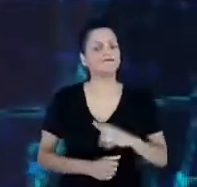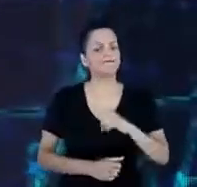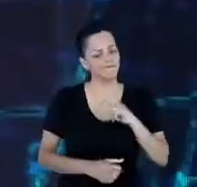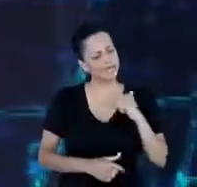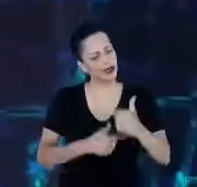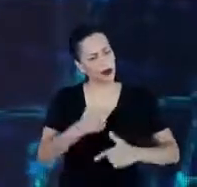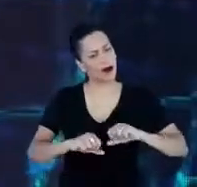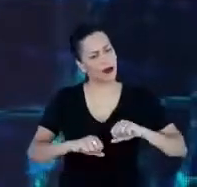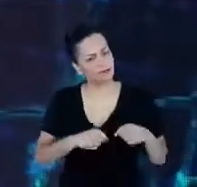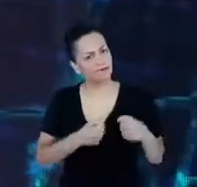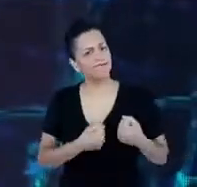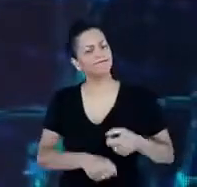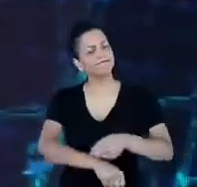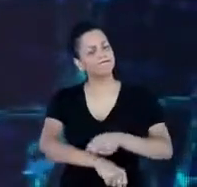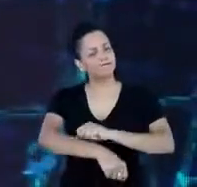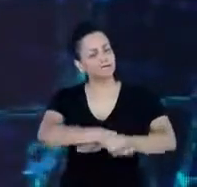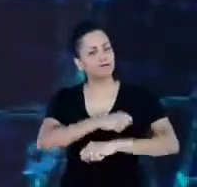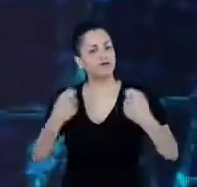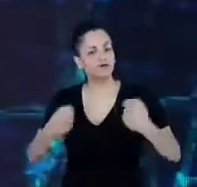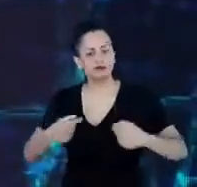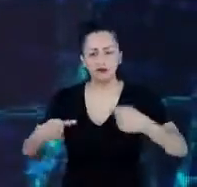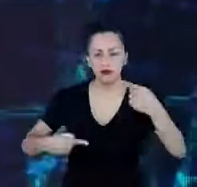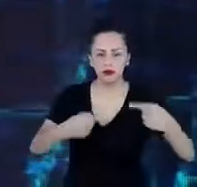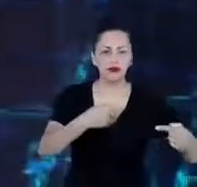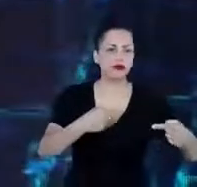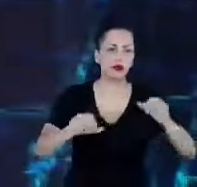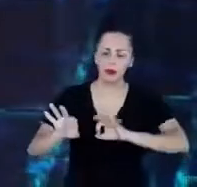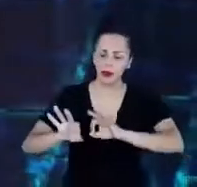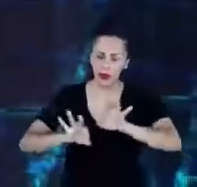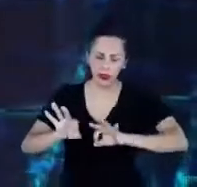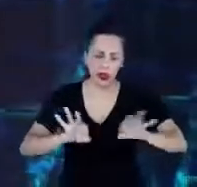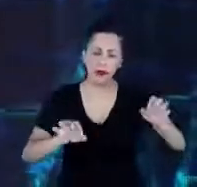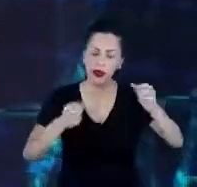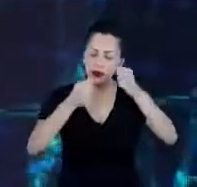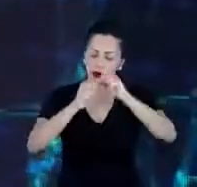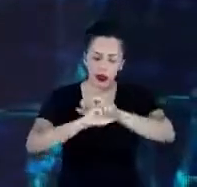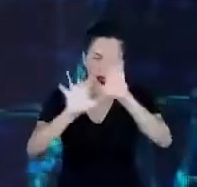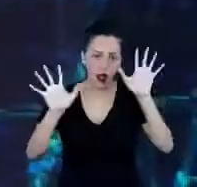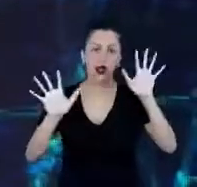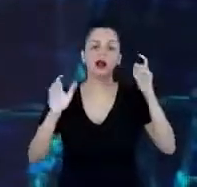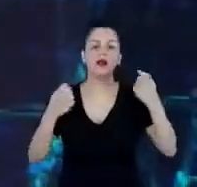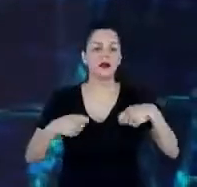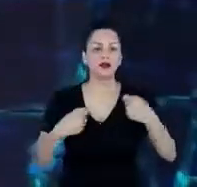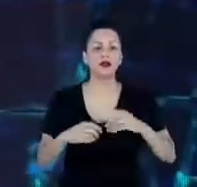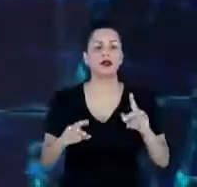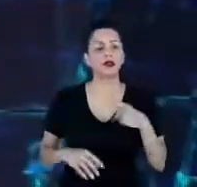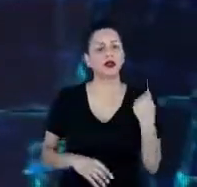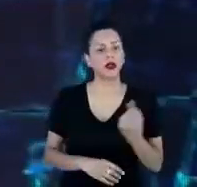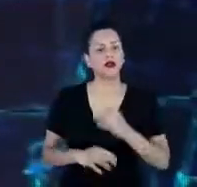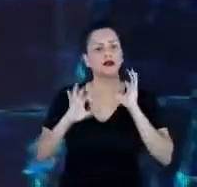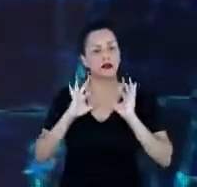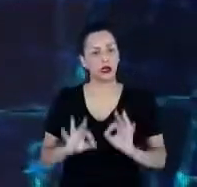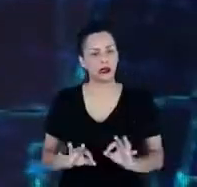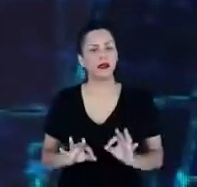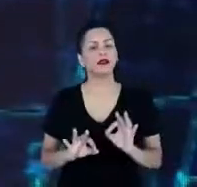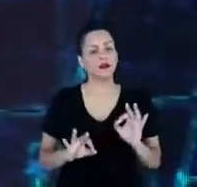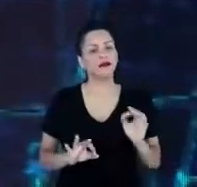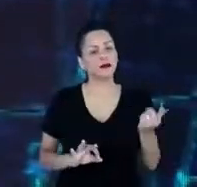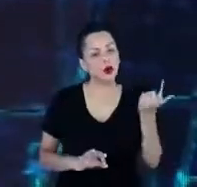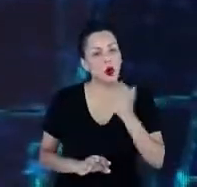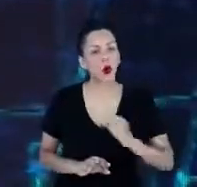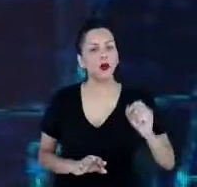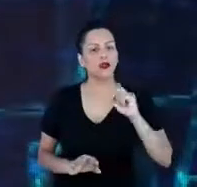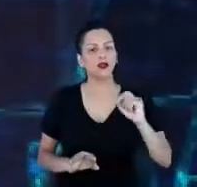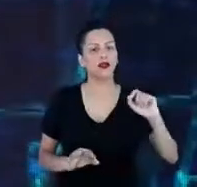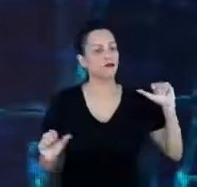com diálogo planejamento transparência não tenho dúvidas e vamos alcançar a modernização do